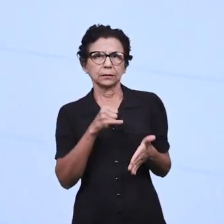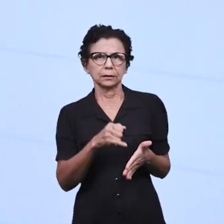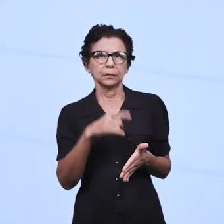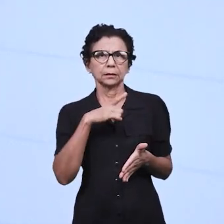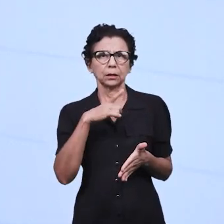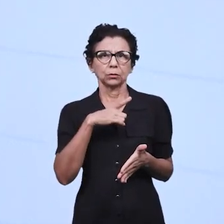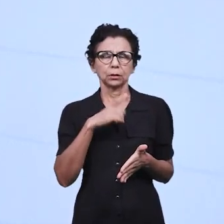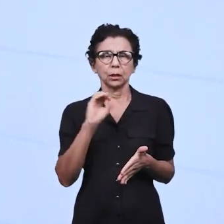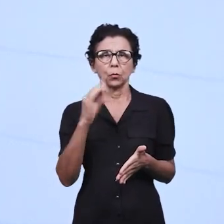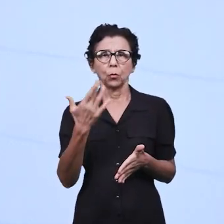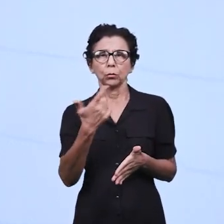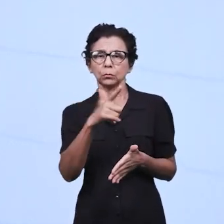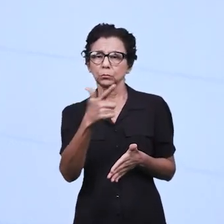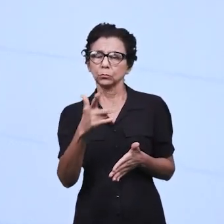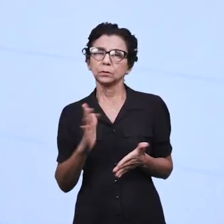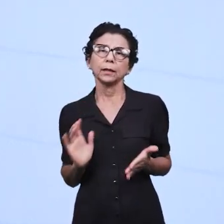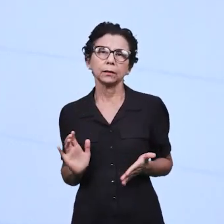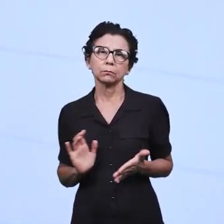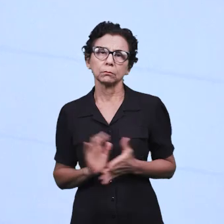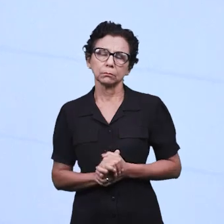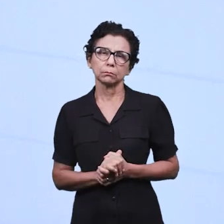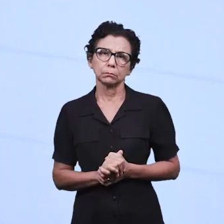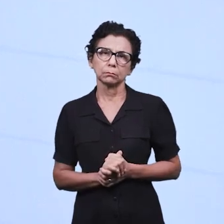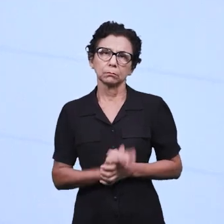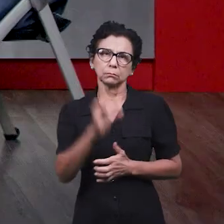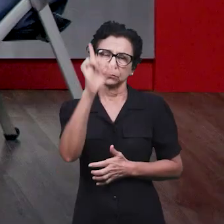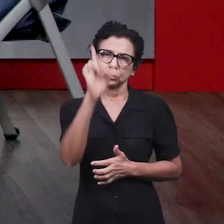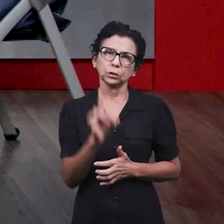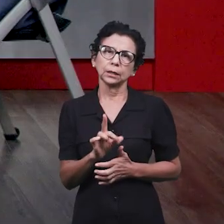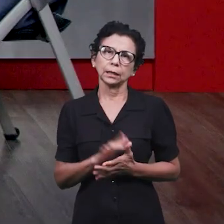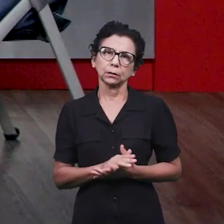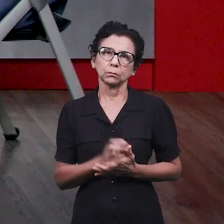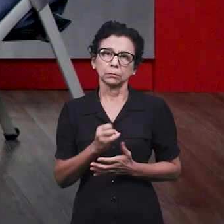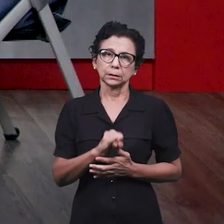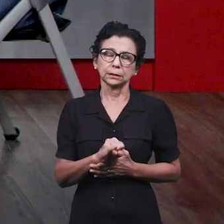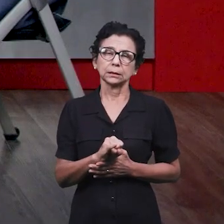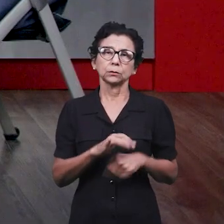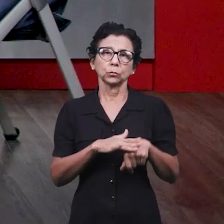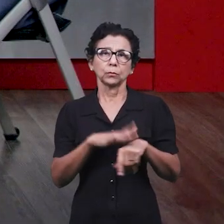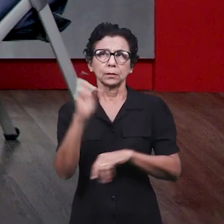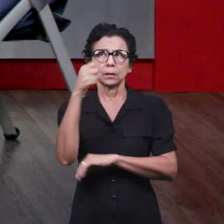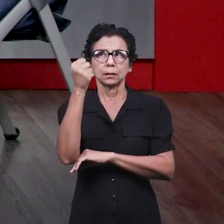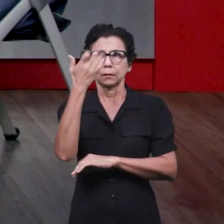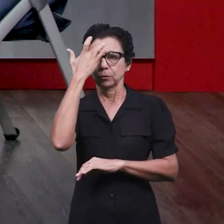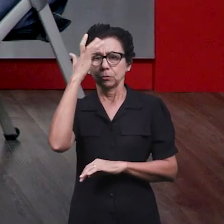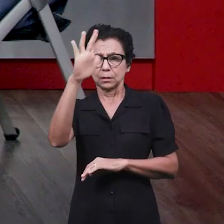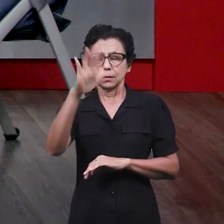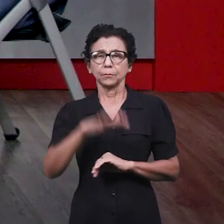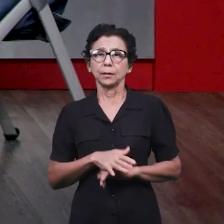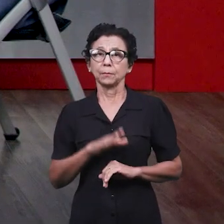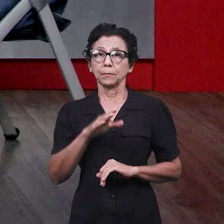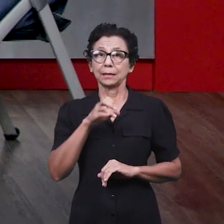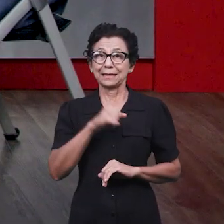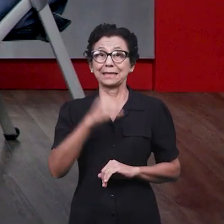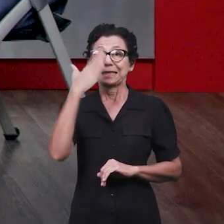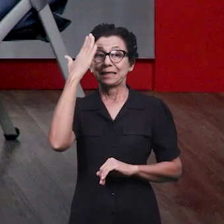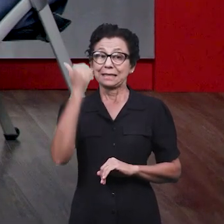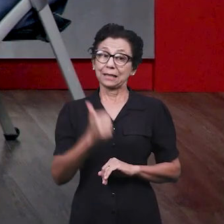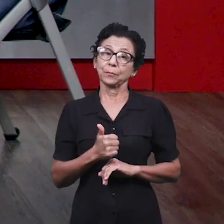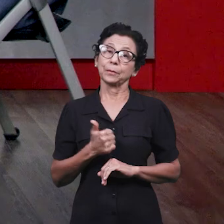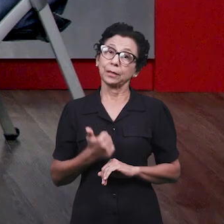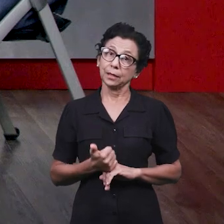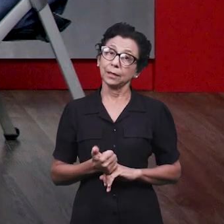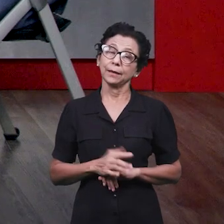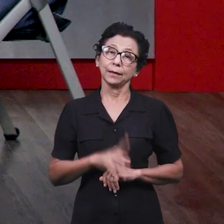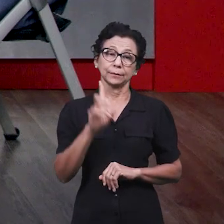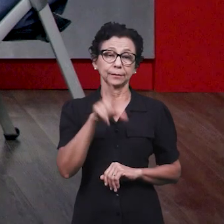pode cancelar meu plano e nem pode dizer de carência pela doença grave, se eu não sabia. Agora, se eu sabia, tem essa questão. E tem questão também